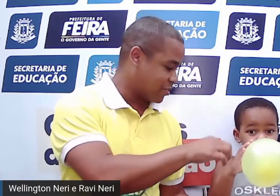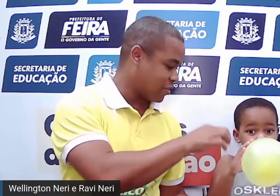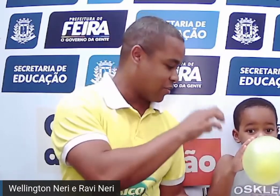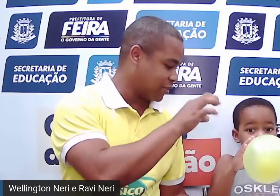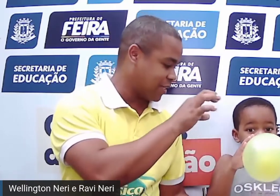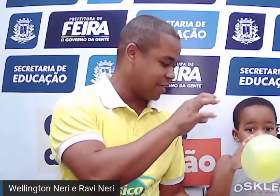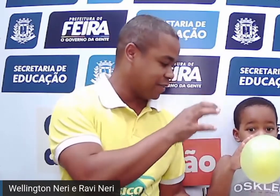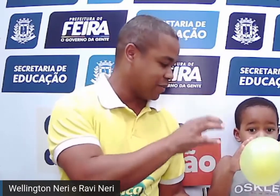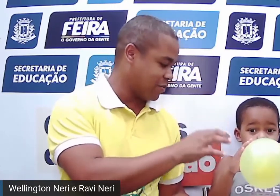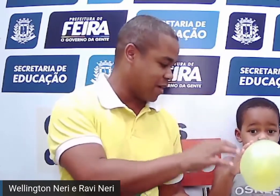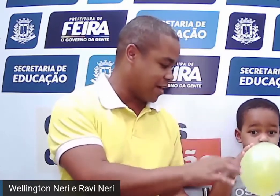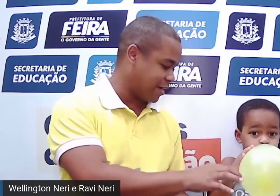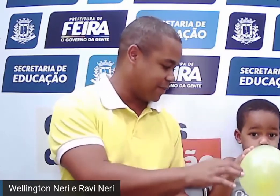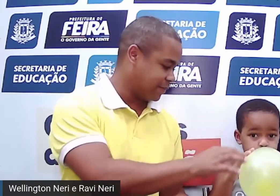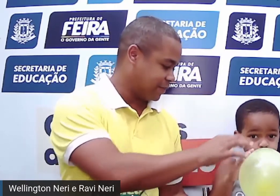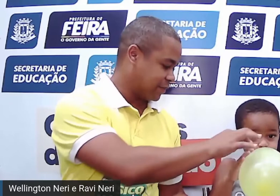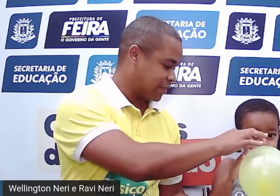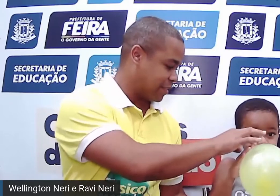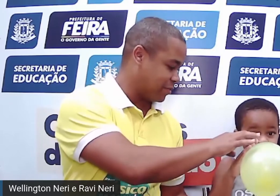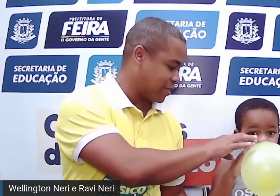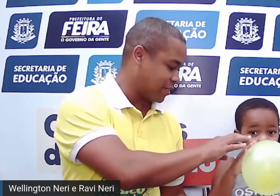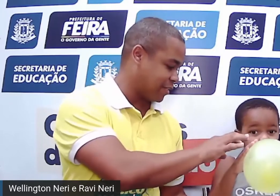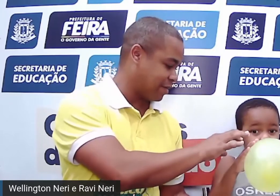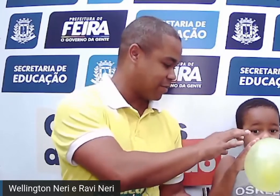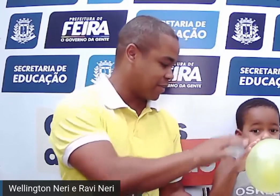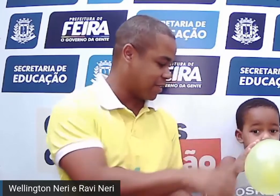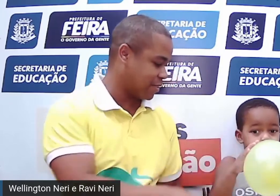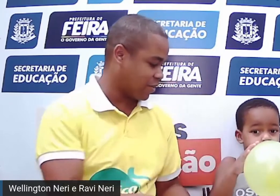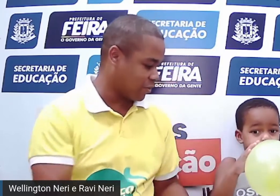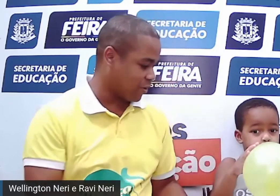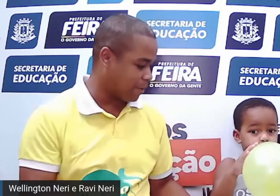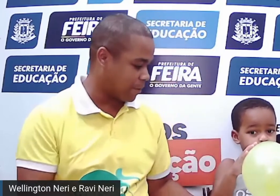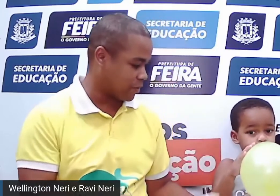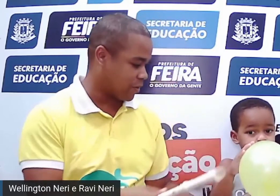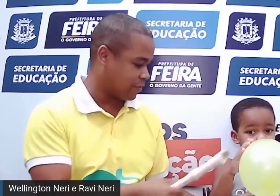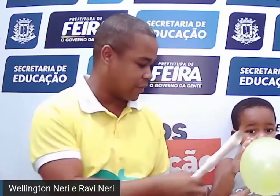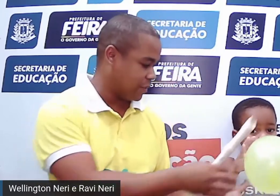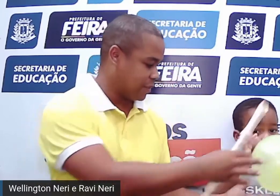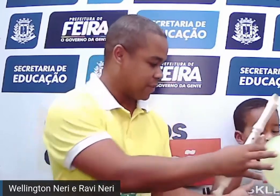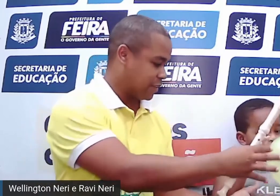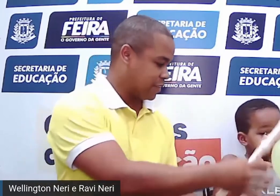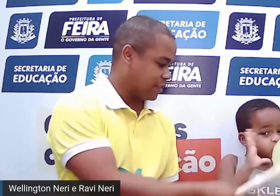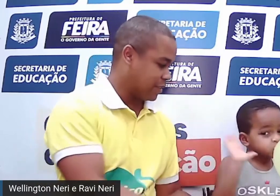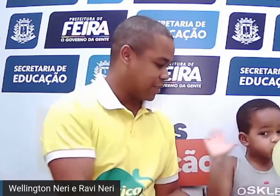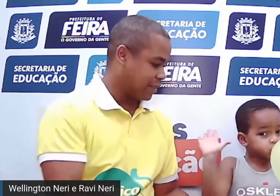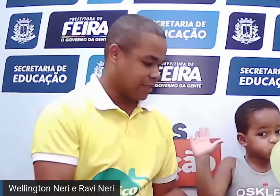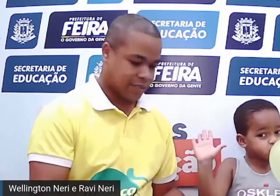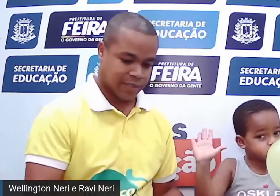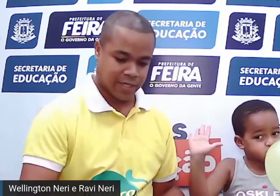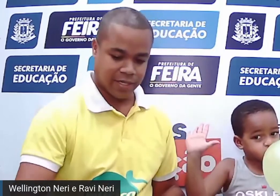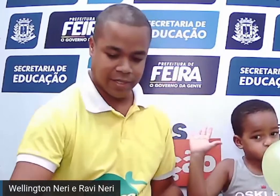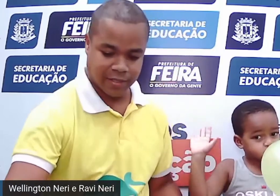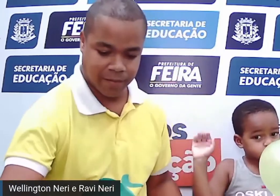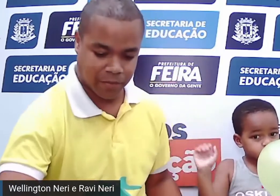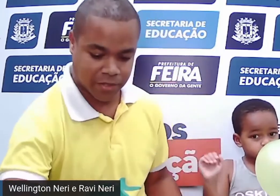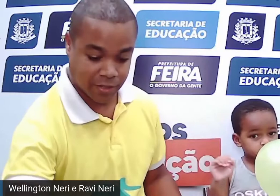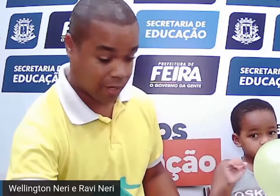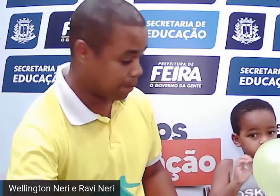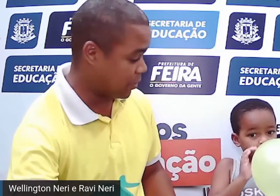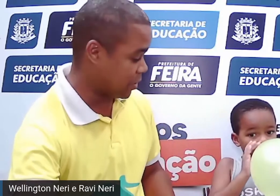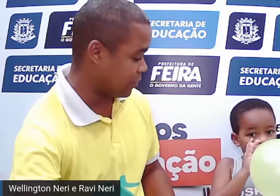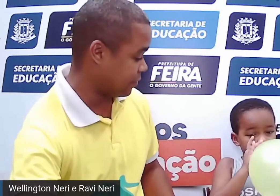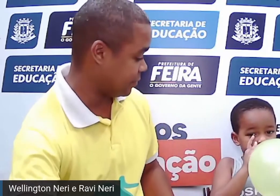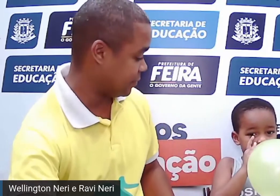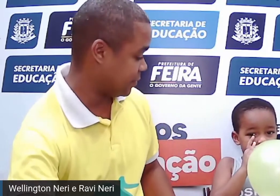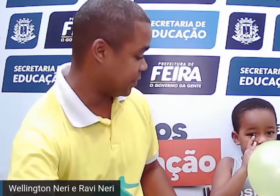Agora solta o ar. Segura aqui na boquinha, solta o ar para o pessoal ver. Aí tá bom, senão